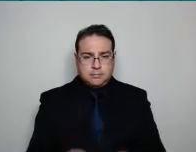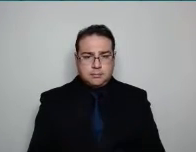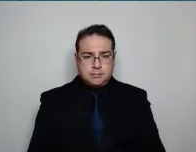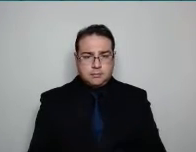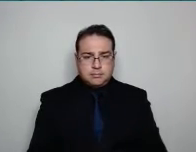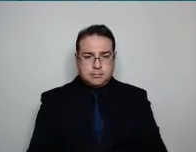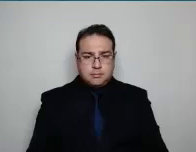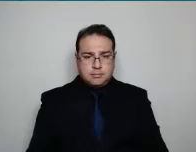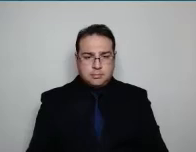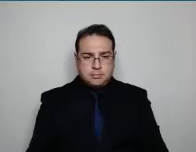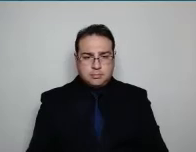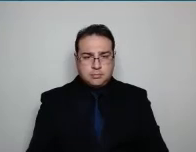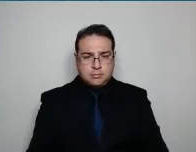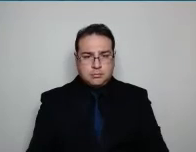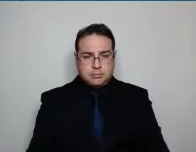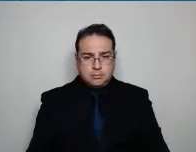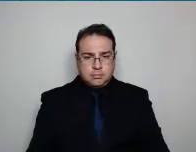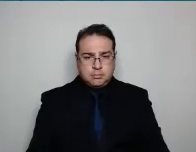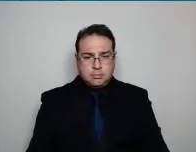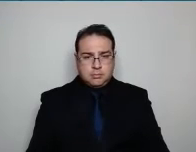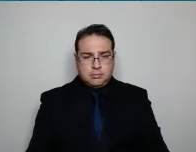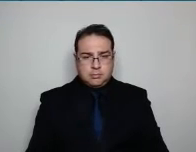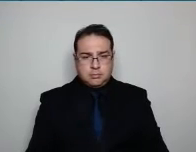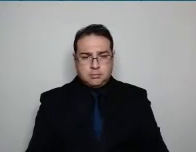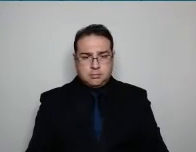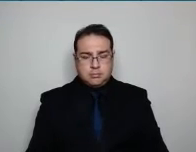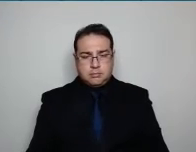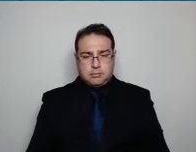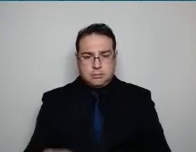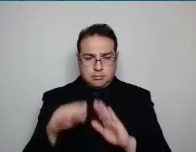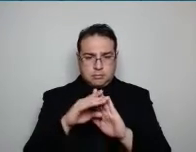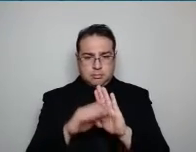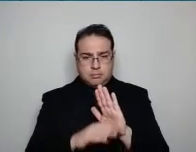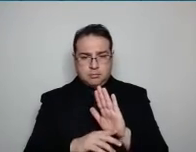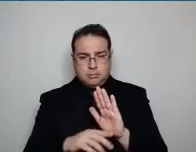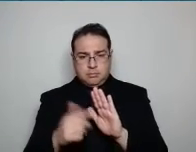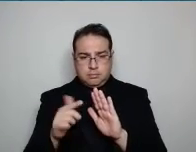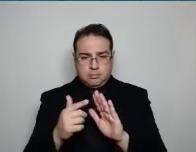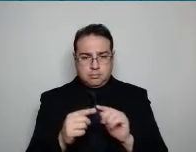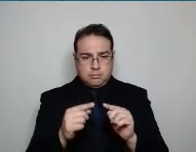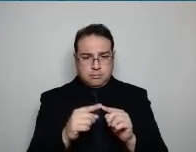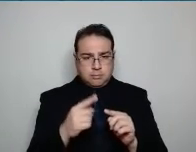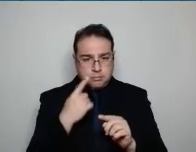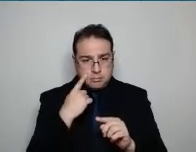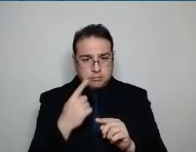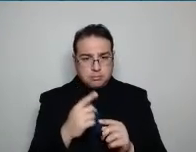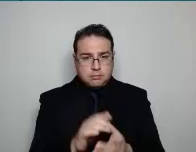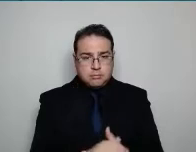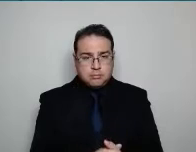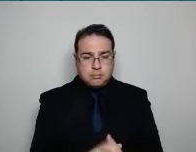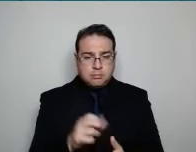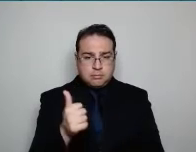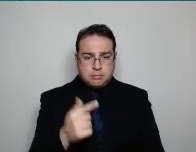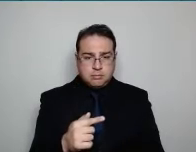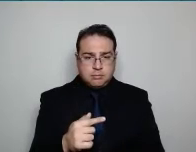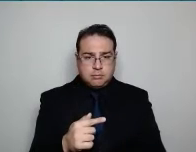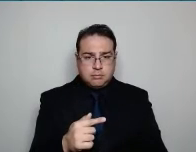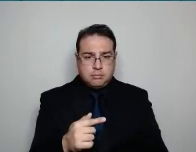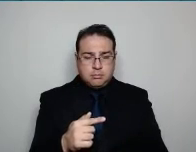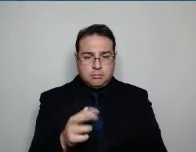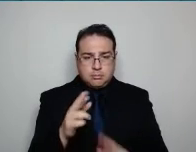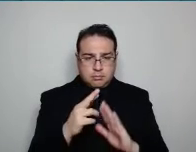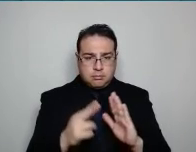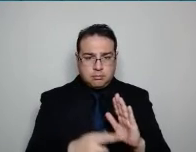eu ver quem é a relatora. Na pauta tem esse processo, não, viu? Veja aí, pessoal. É 17, da relatoria do Dr.